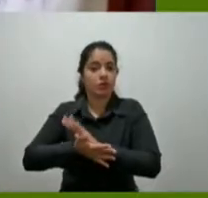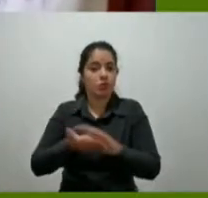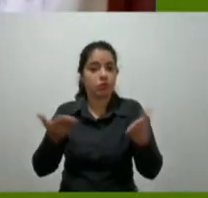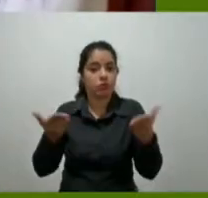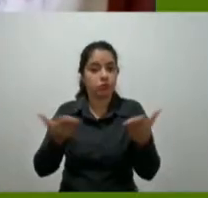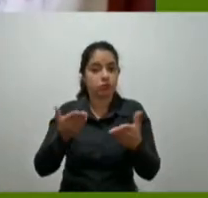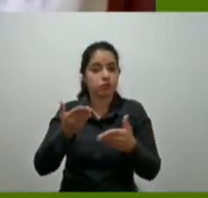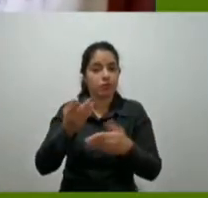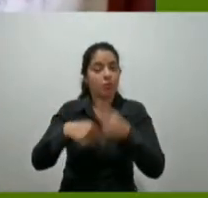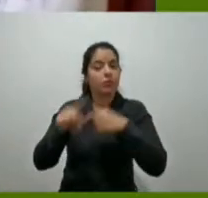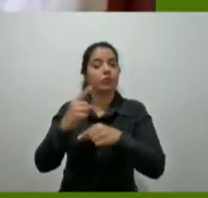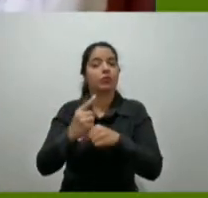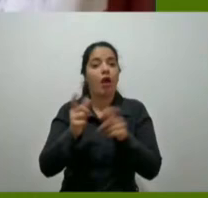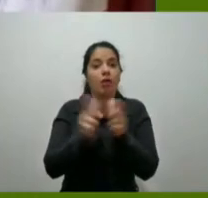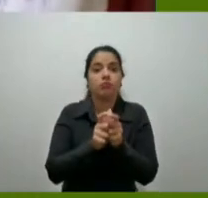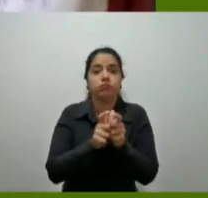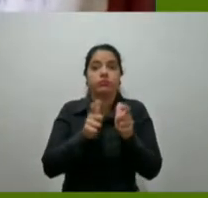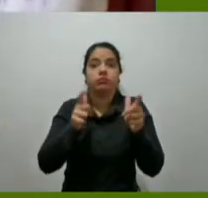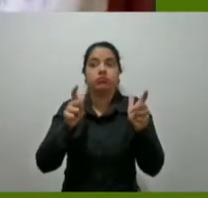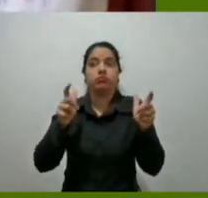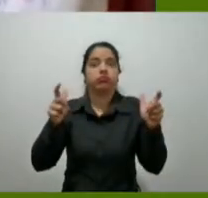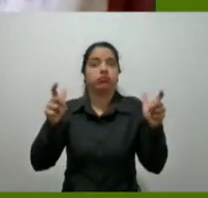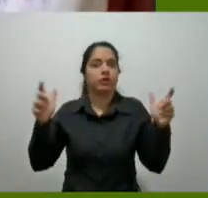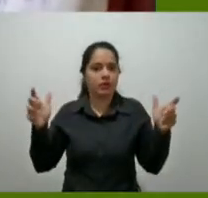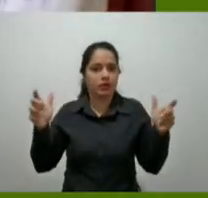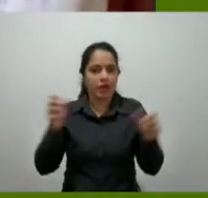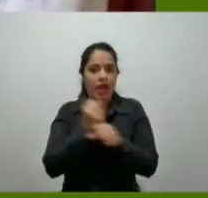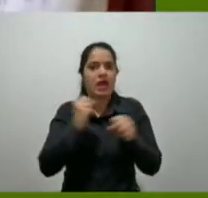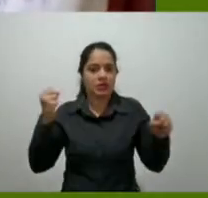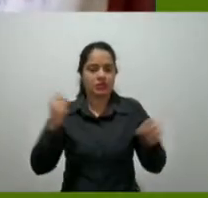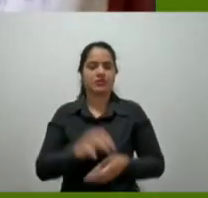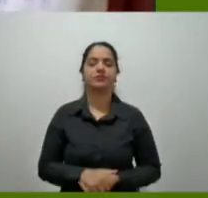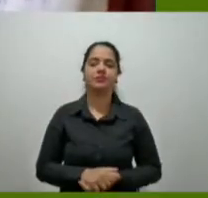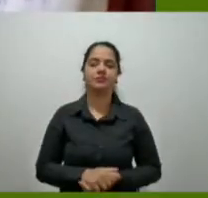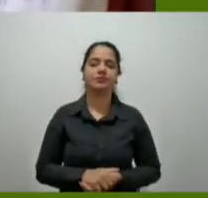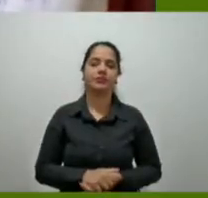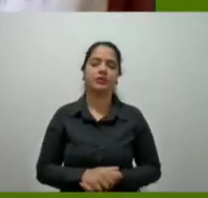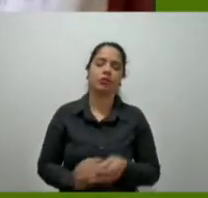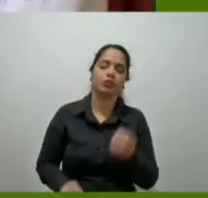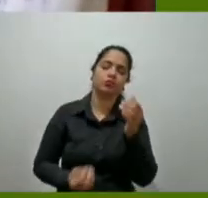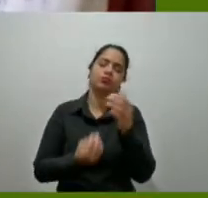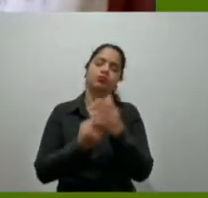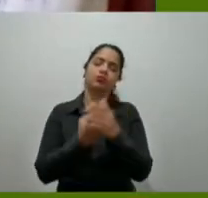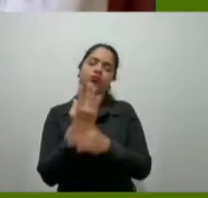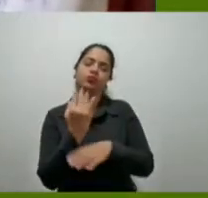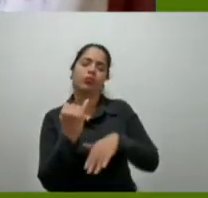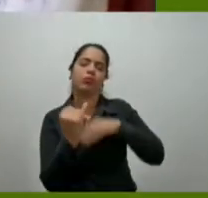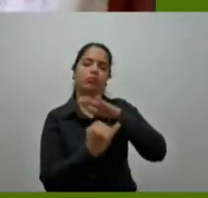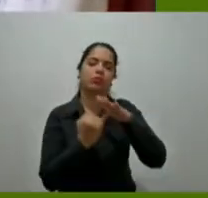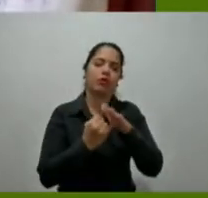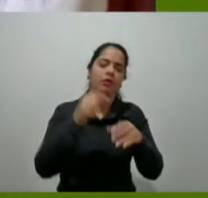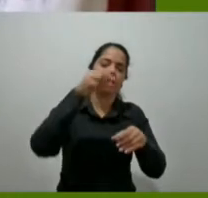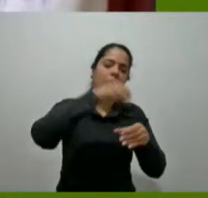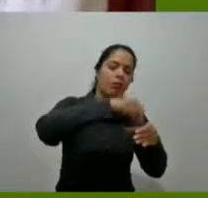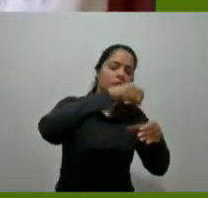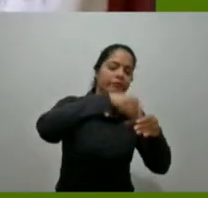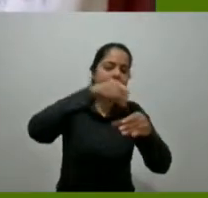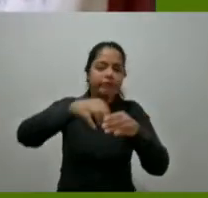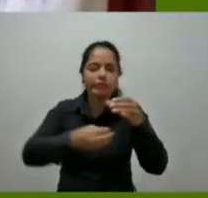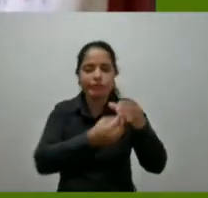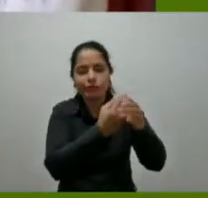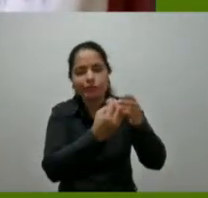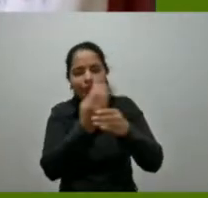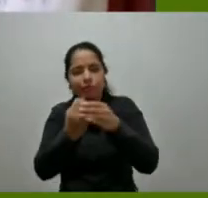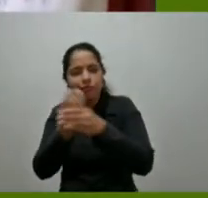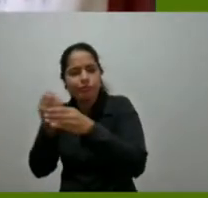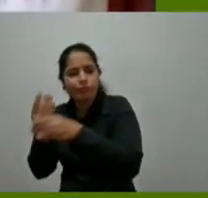conhecia antes. E assim foi se fazendo o Instituto. Nós fomos criando viveiro, nós fomos criando um centro de treinamento, e, em um momento